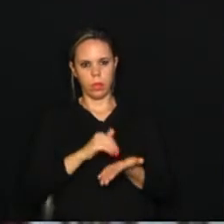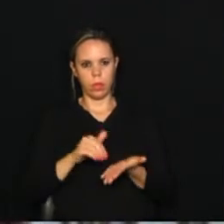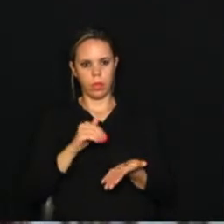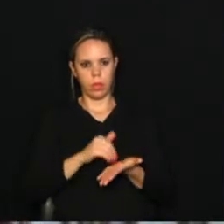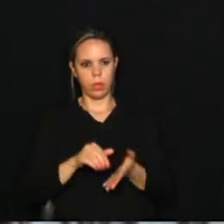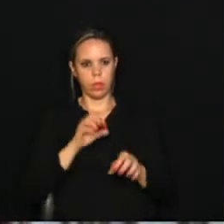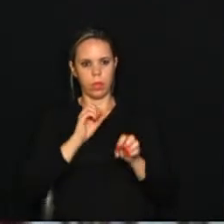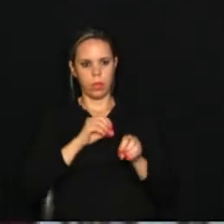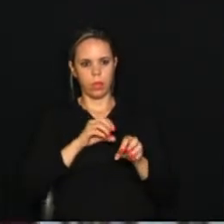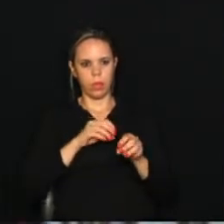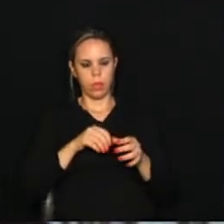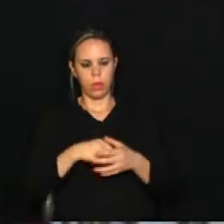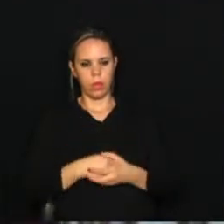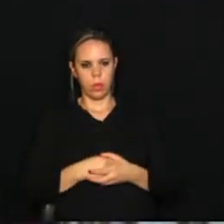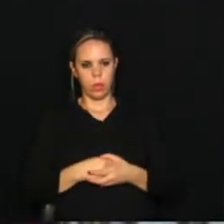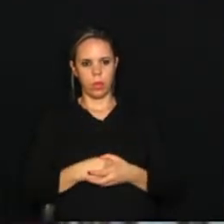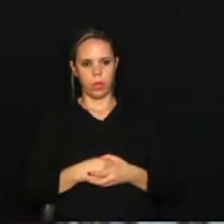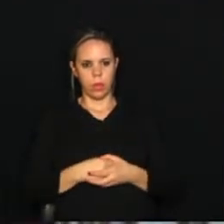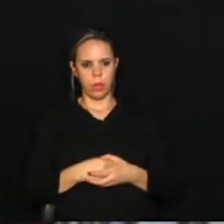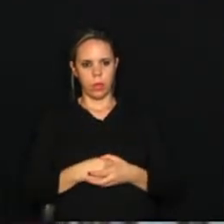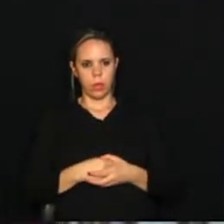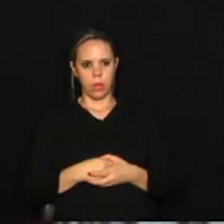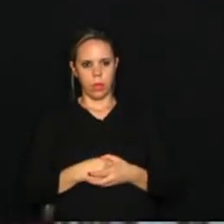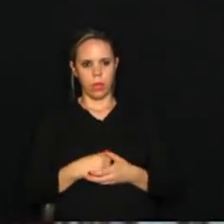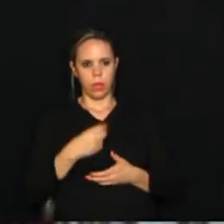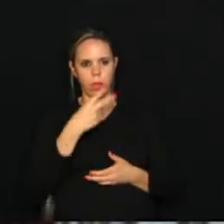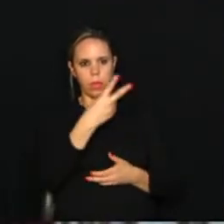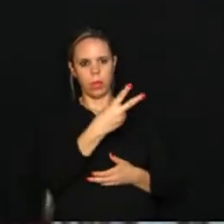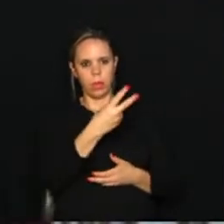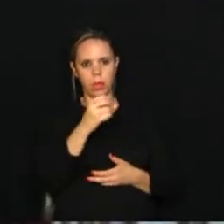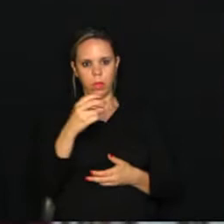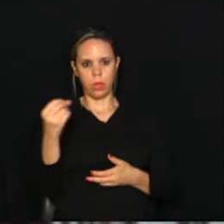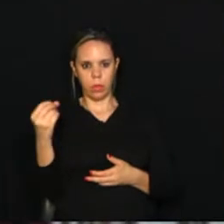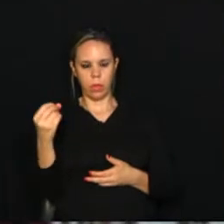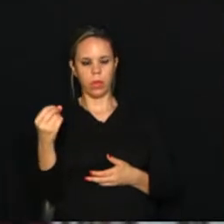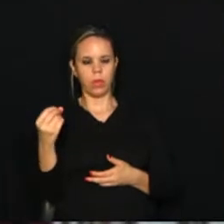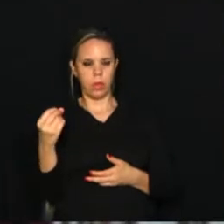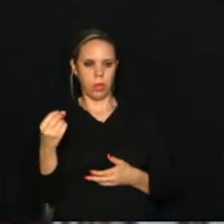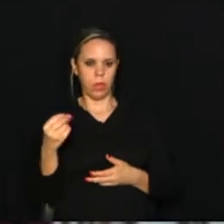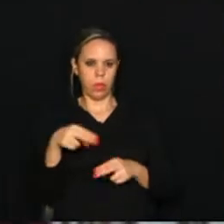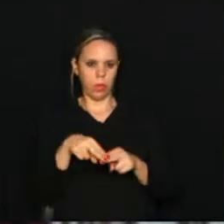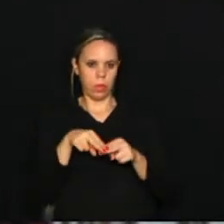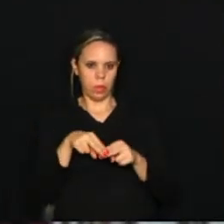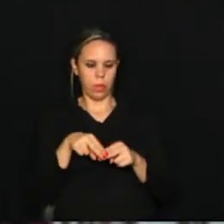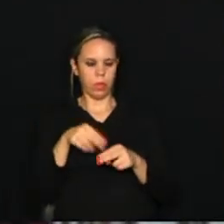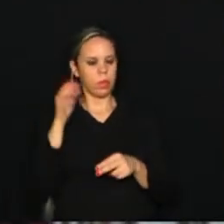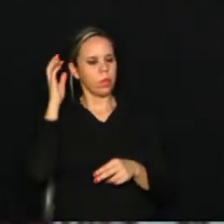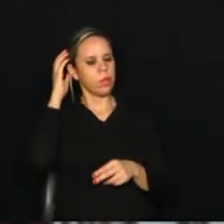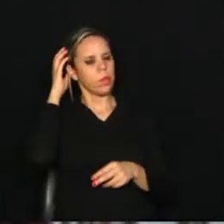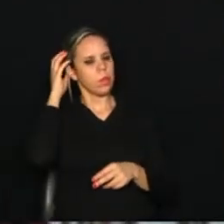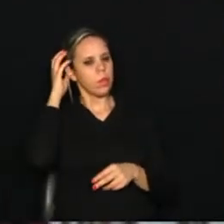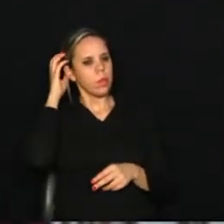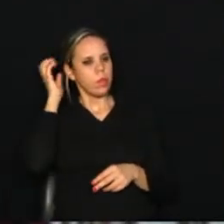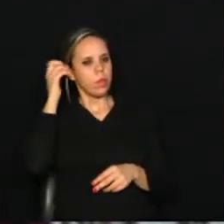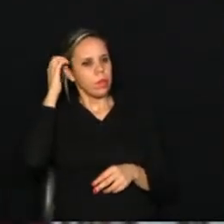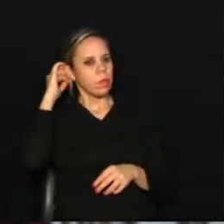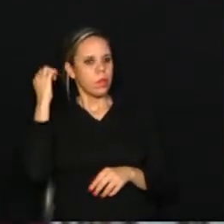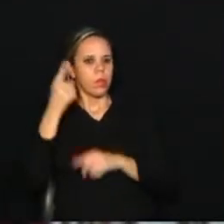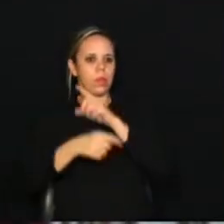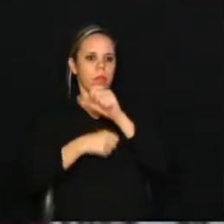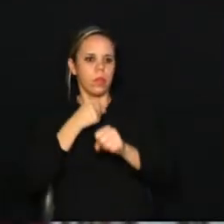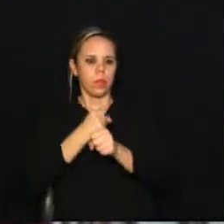de Educação em 2020, portanto, há mais de um